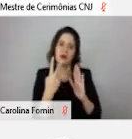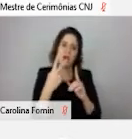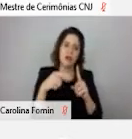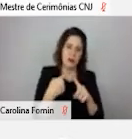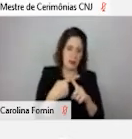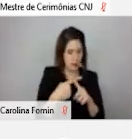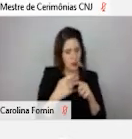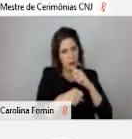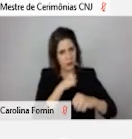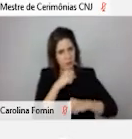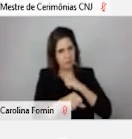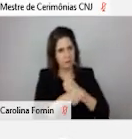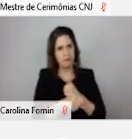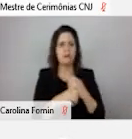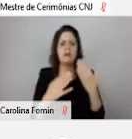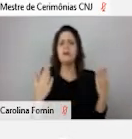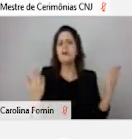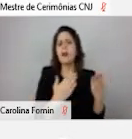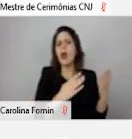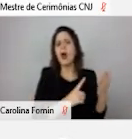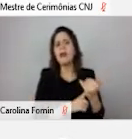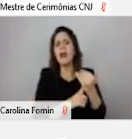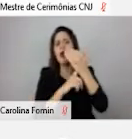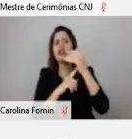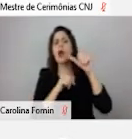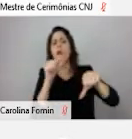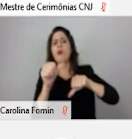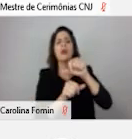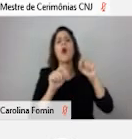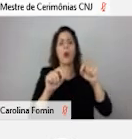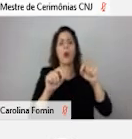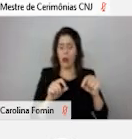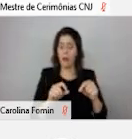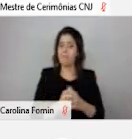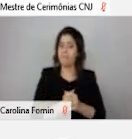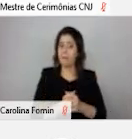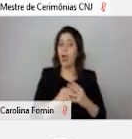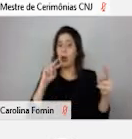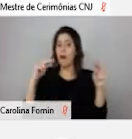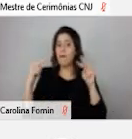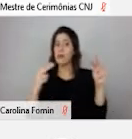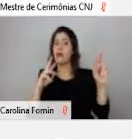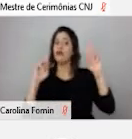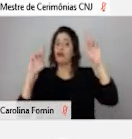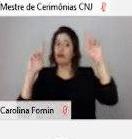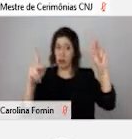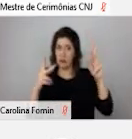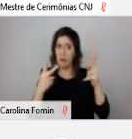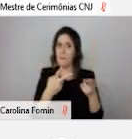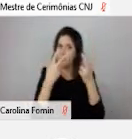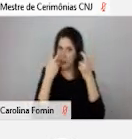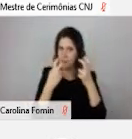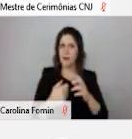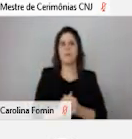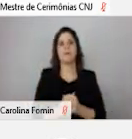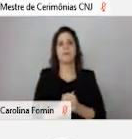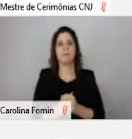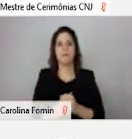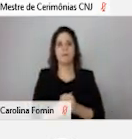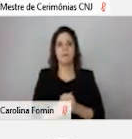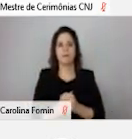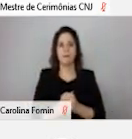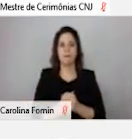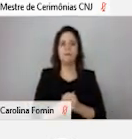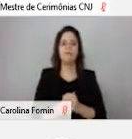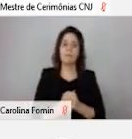essas tecnologias que eu acabei de falar? Essa é uma visão bem diferente. Eu vou dar exemplos aqui, vai ficar mais fácil de entender. Ao invés de a gente agendar a